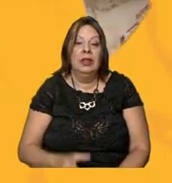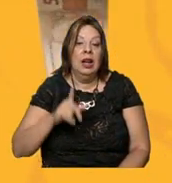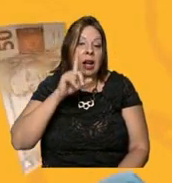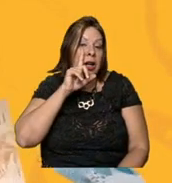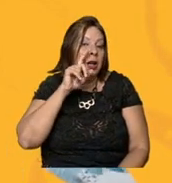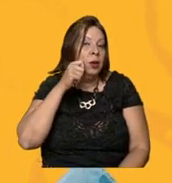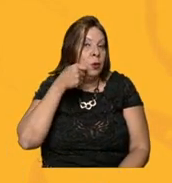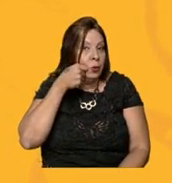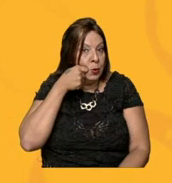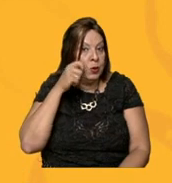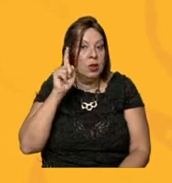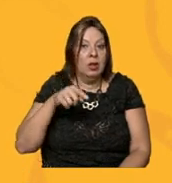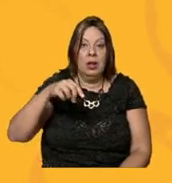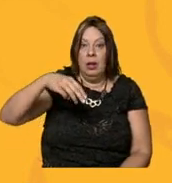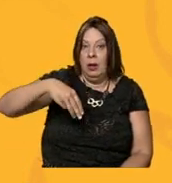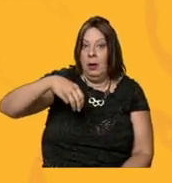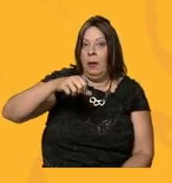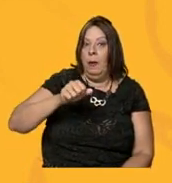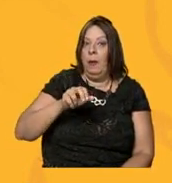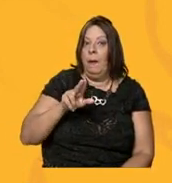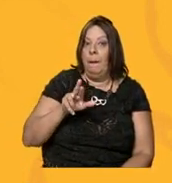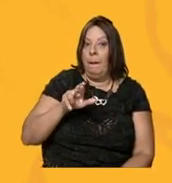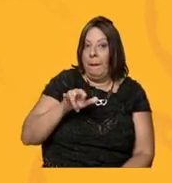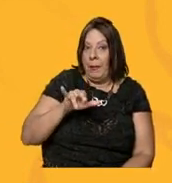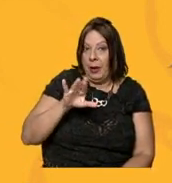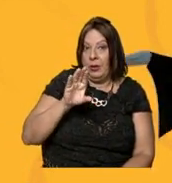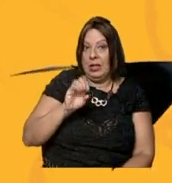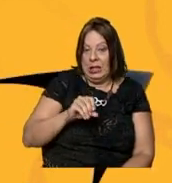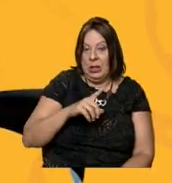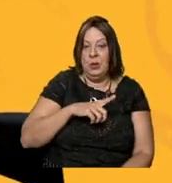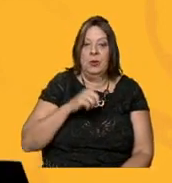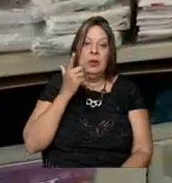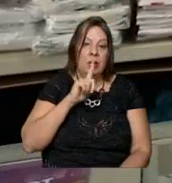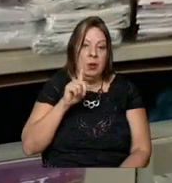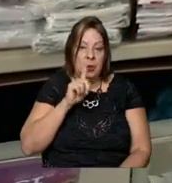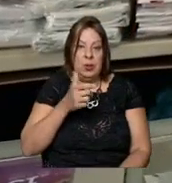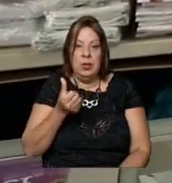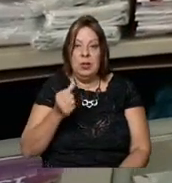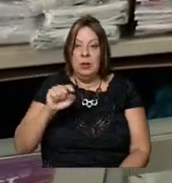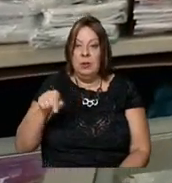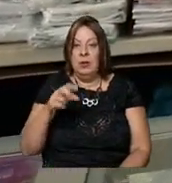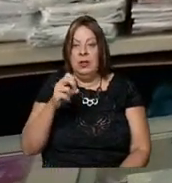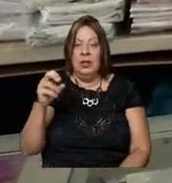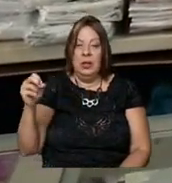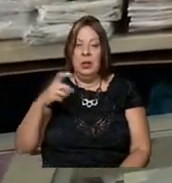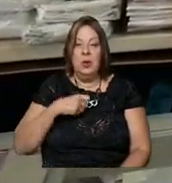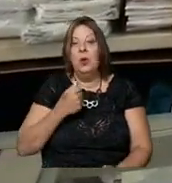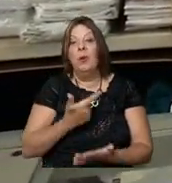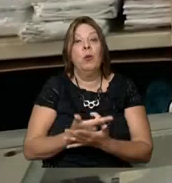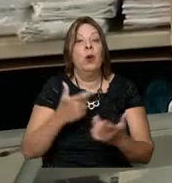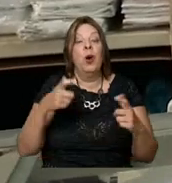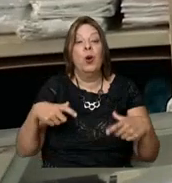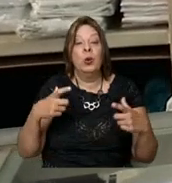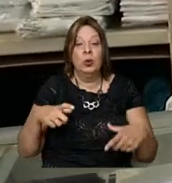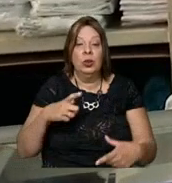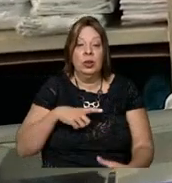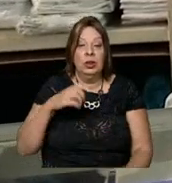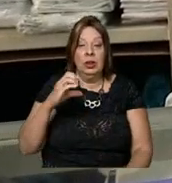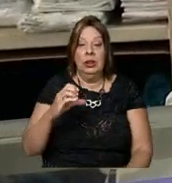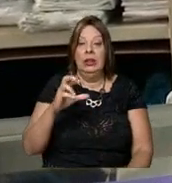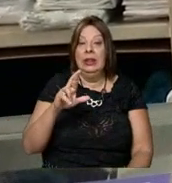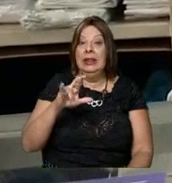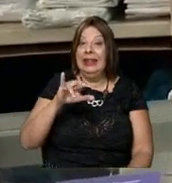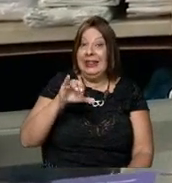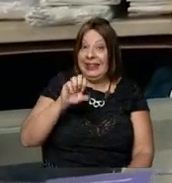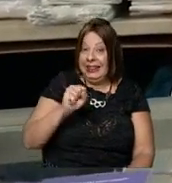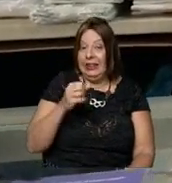Aracaju, o Maurício levou o segundo prêmio, R$ 6.500. Garantiu o Caju Cap com a promotora Cris